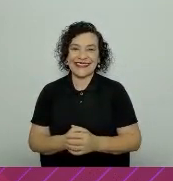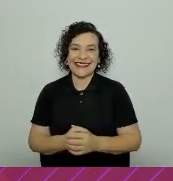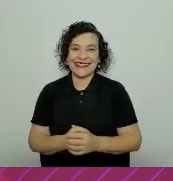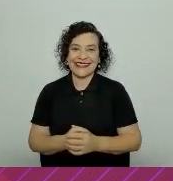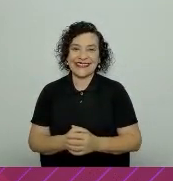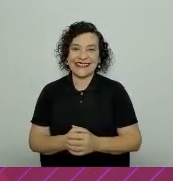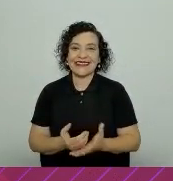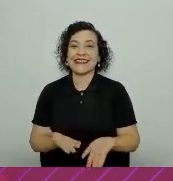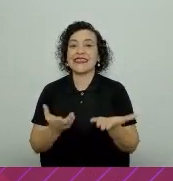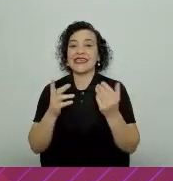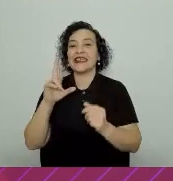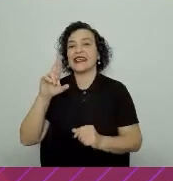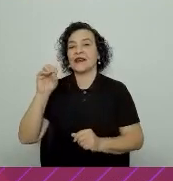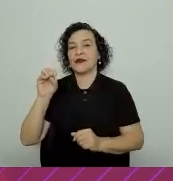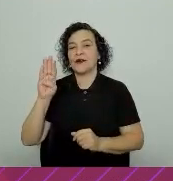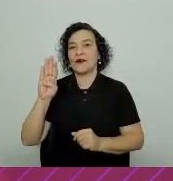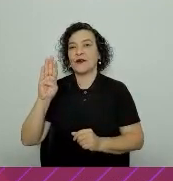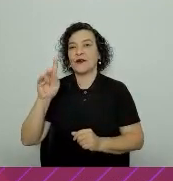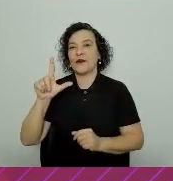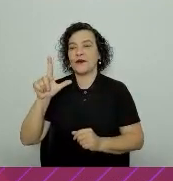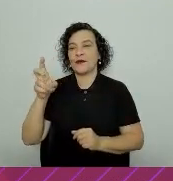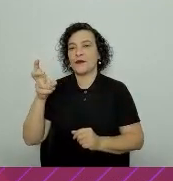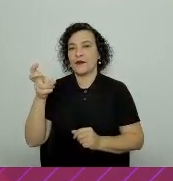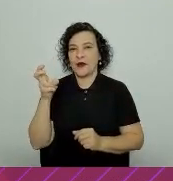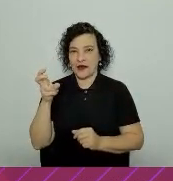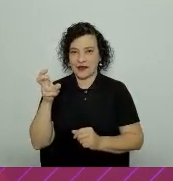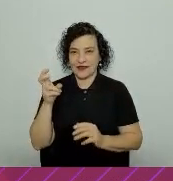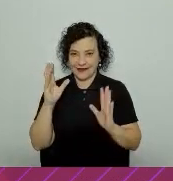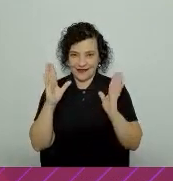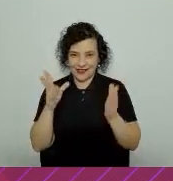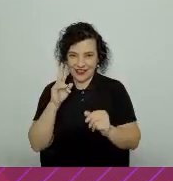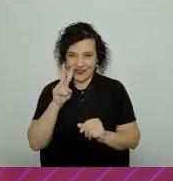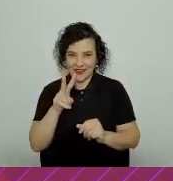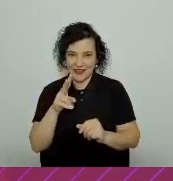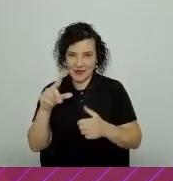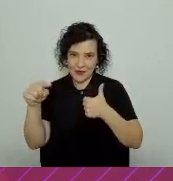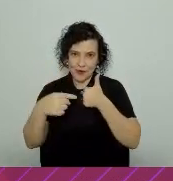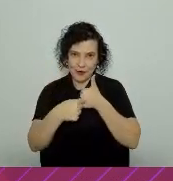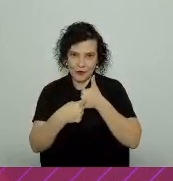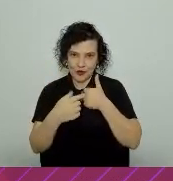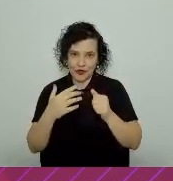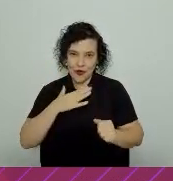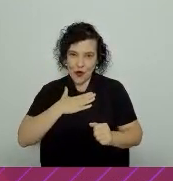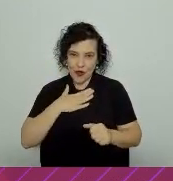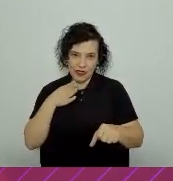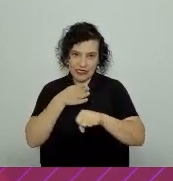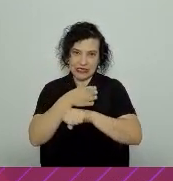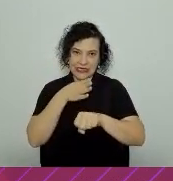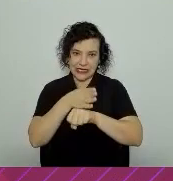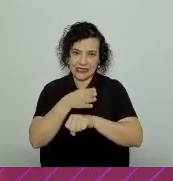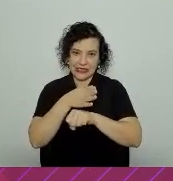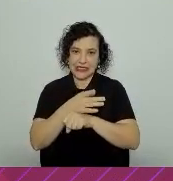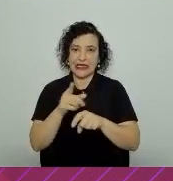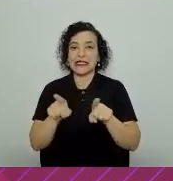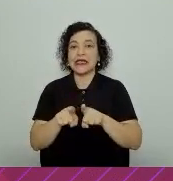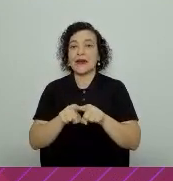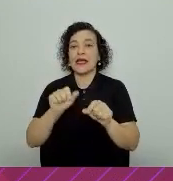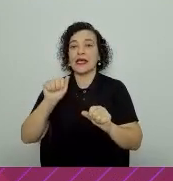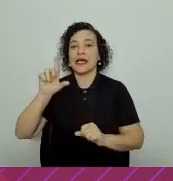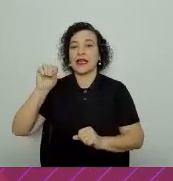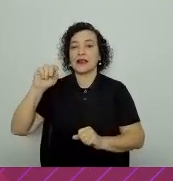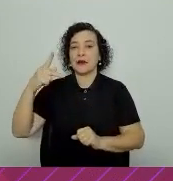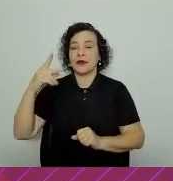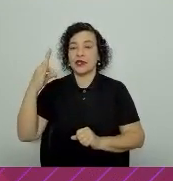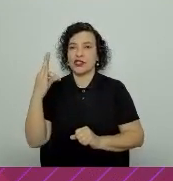e Roblox quem aqui curte Roblox está no Roblox Games